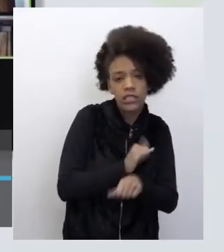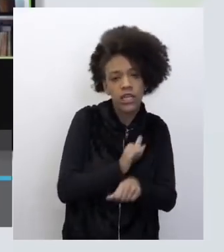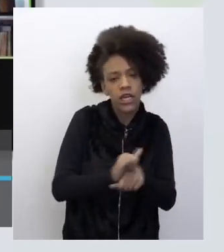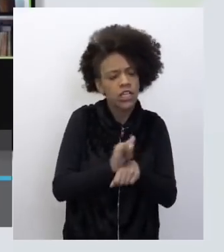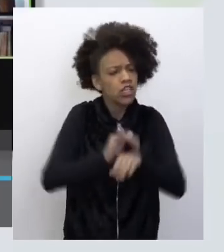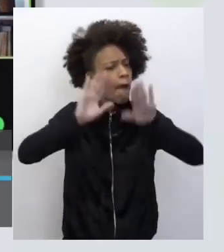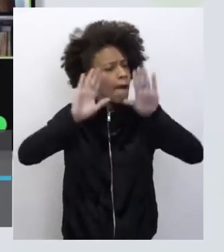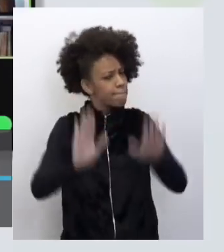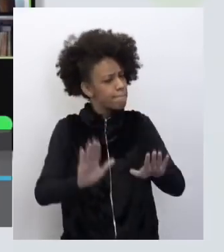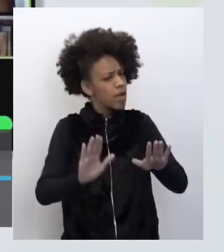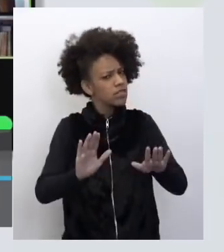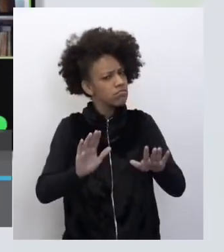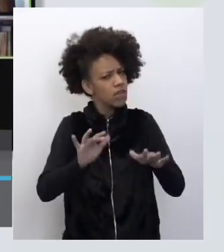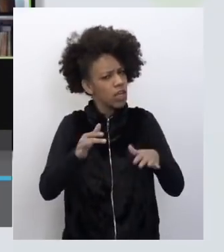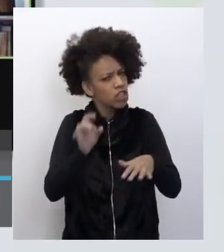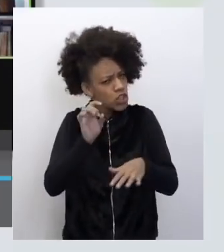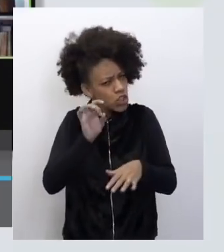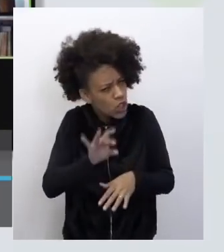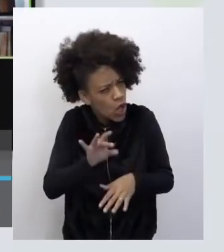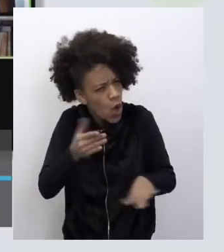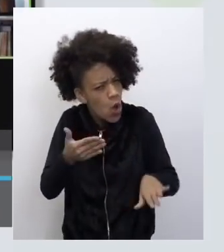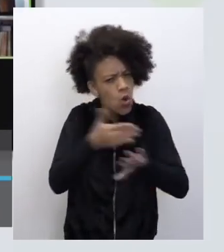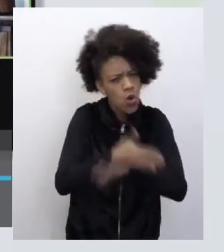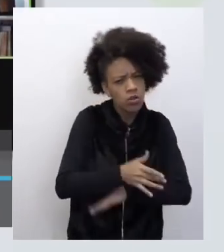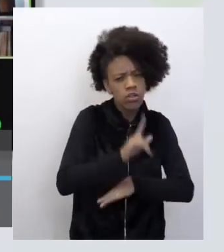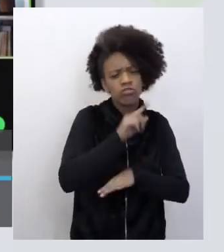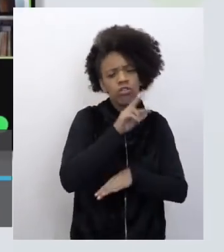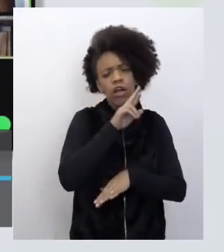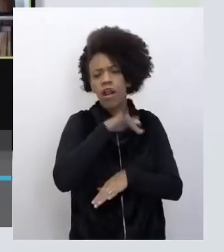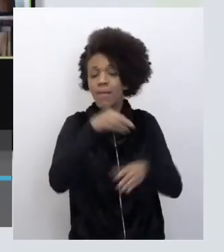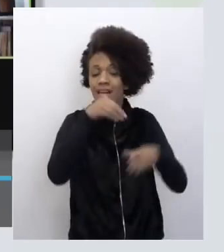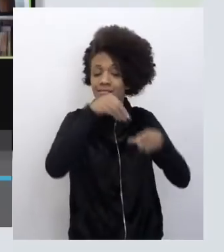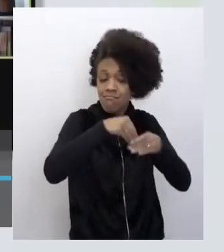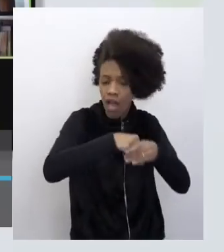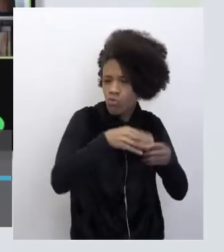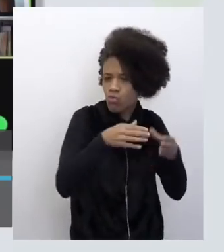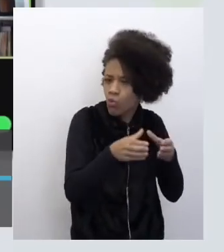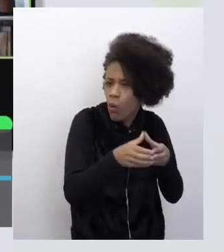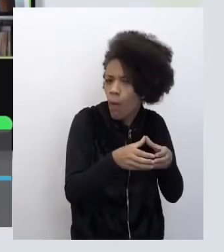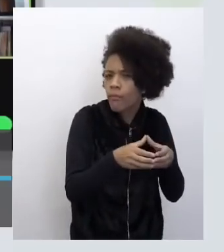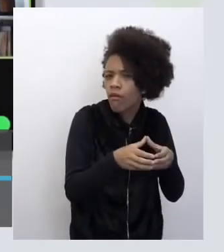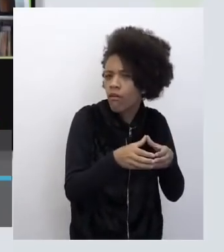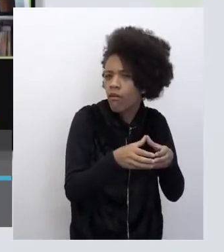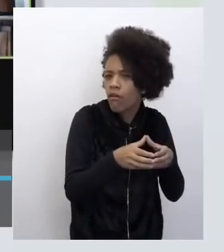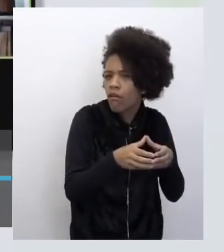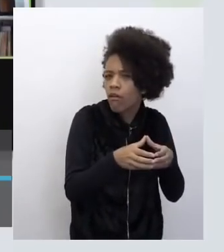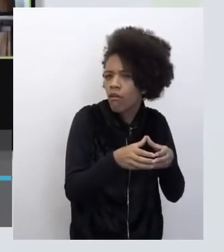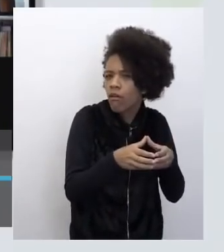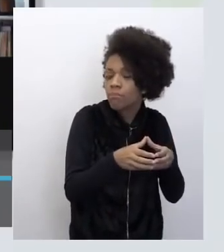Mas será que eles só conseguem participar dessas tomadas de decisão estando dentro do grêmio estudantil?